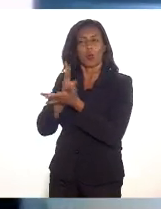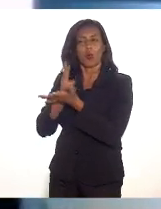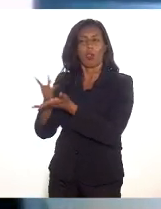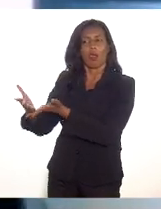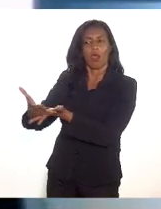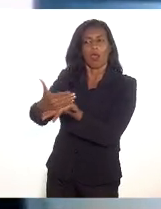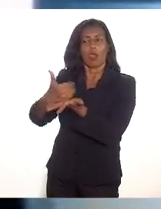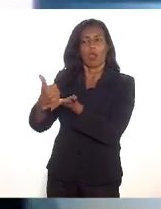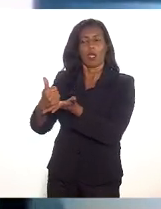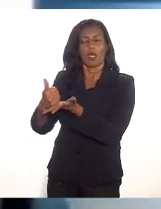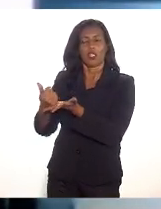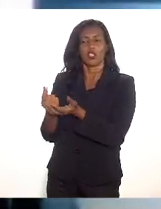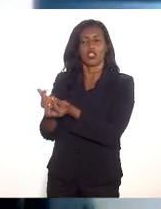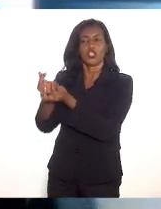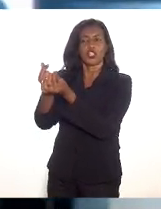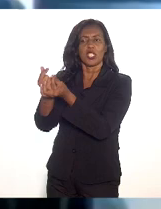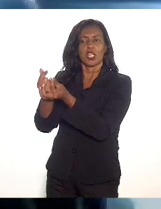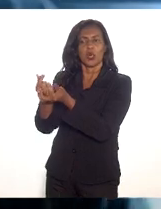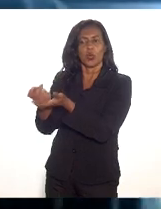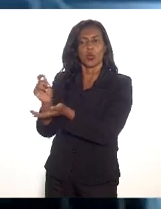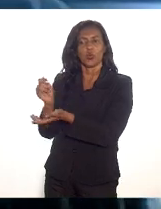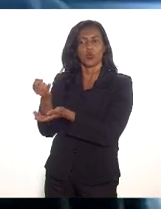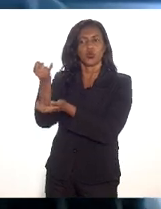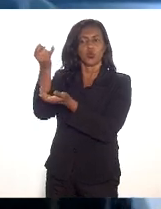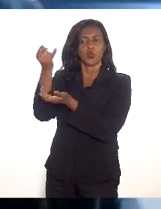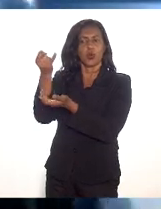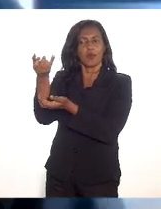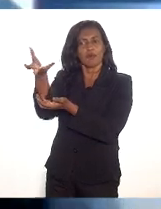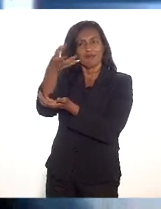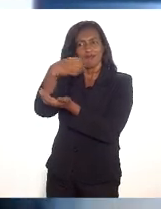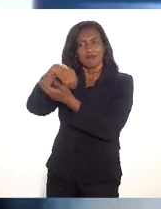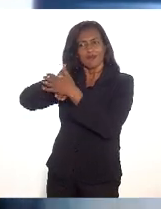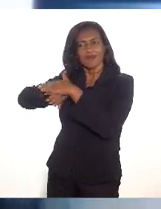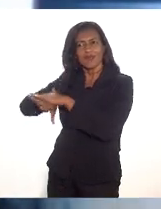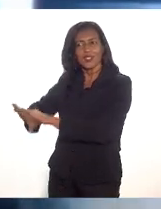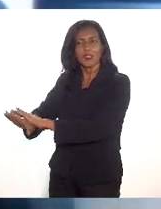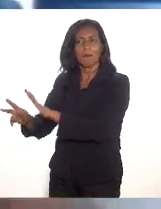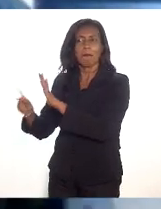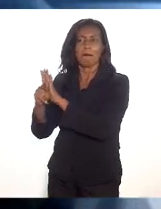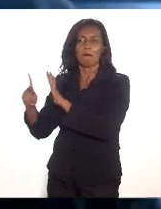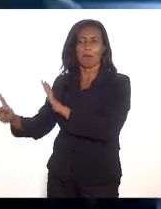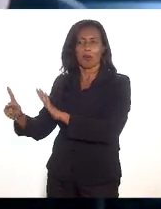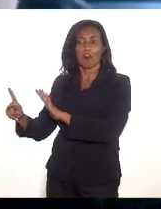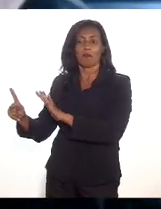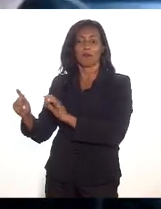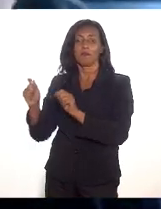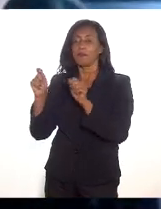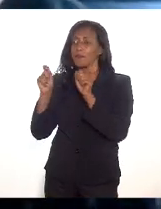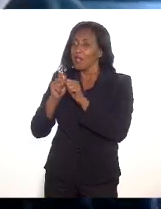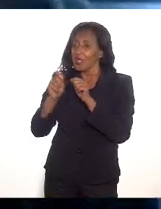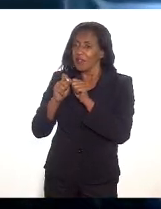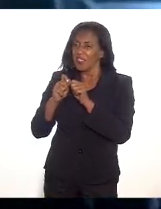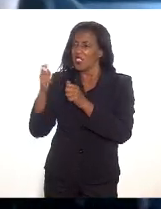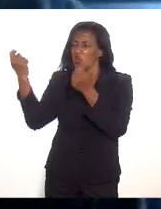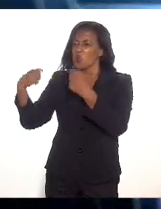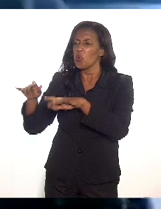dinheiro da SEDAI, do lucro da SEDAI, para uma caixa única e fazer com que a empresa deixasse de cumprir